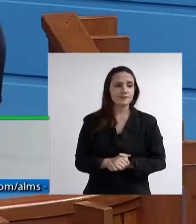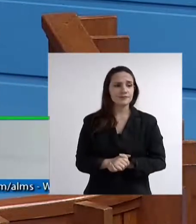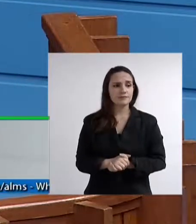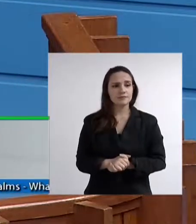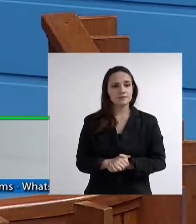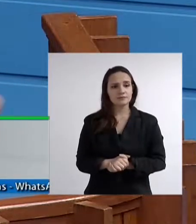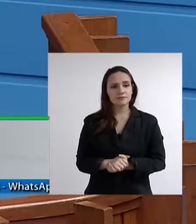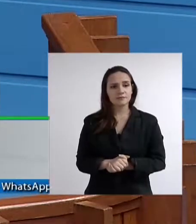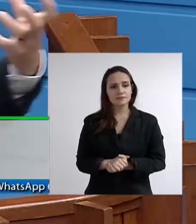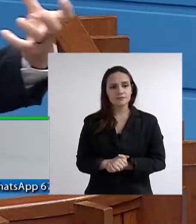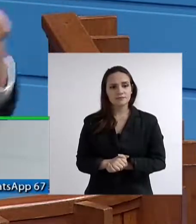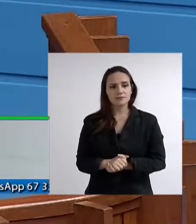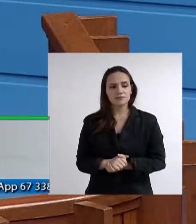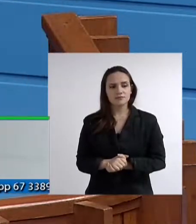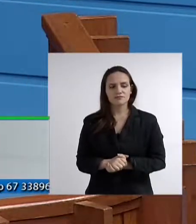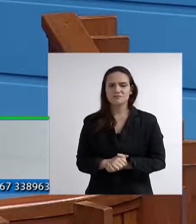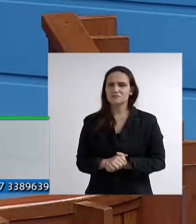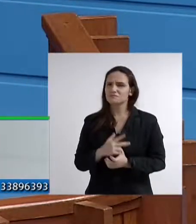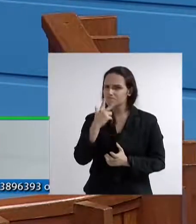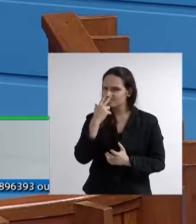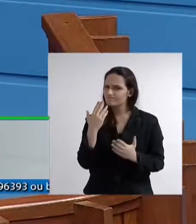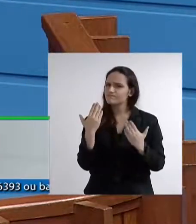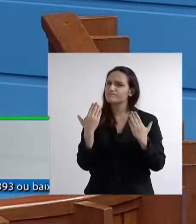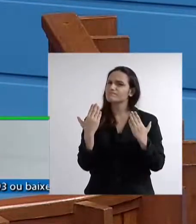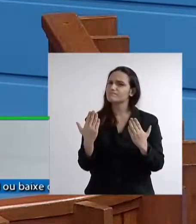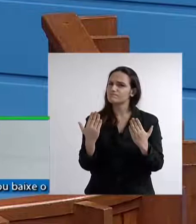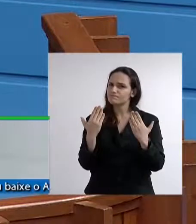há uma certa desconfiança